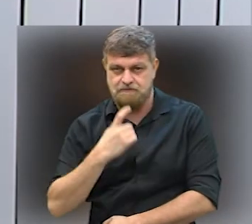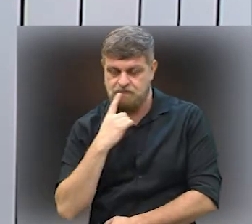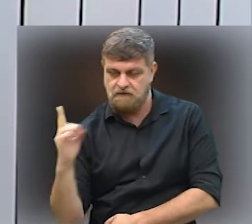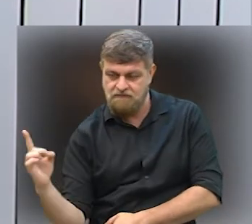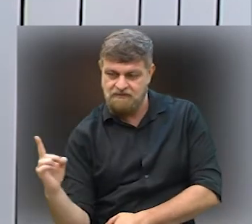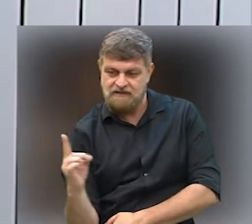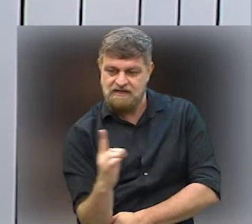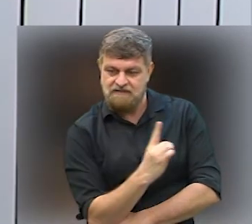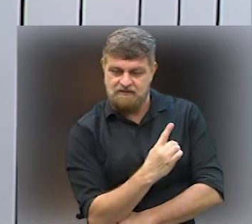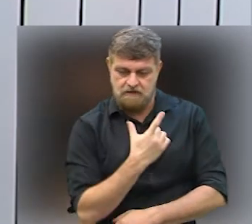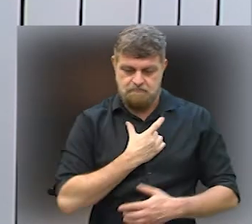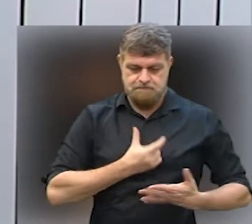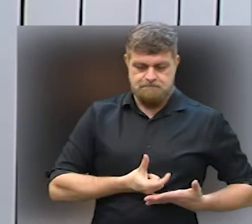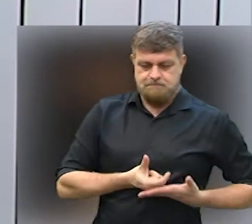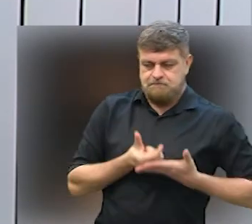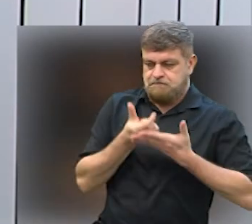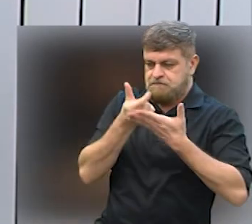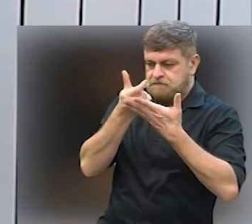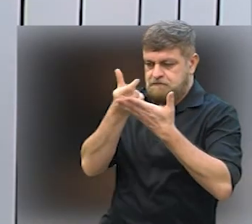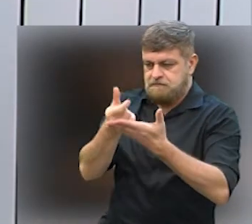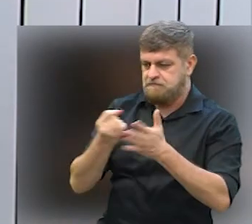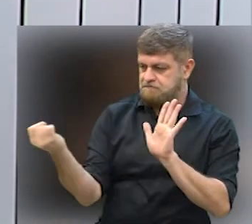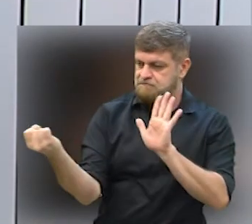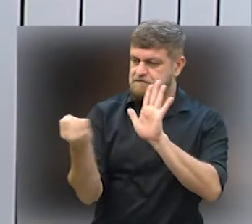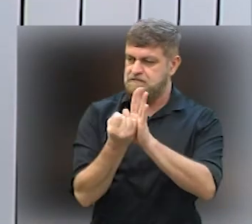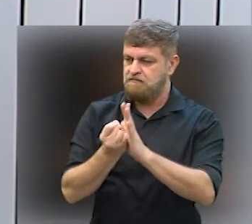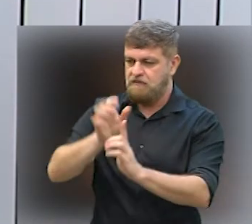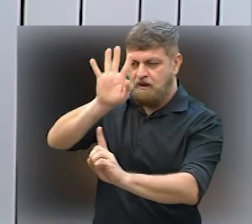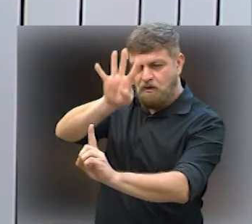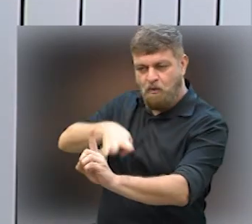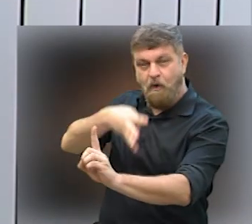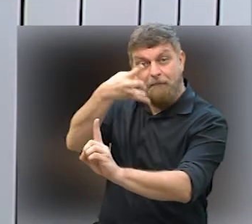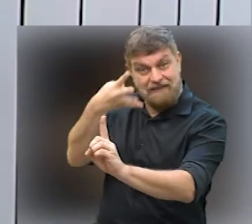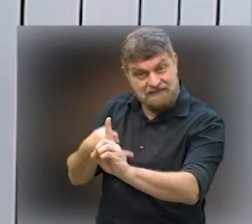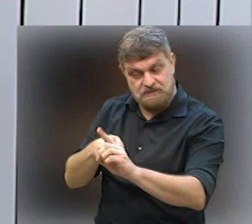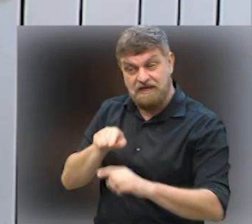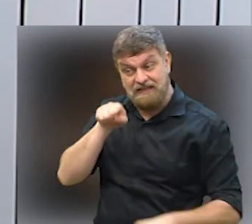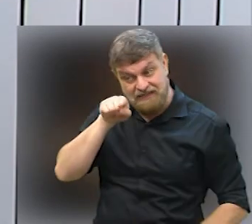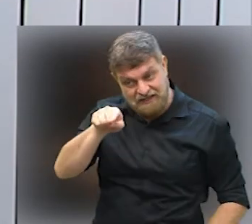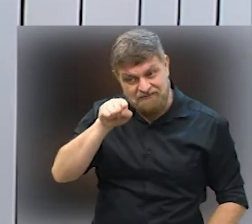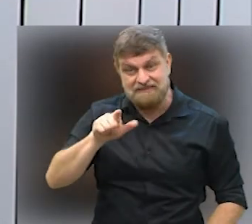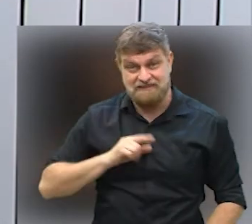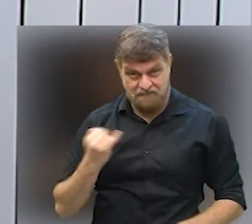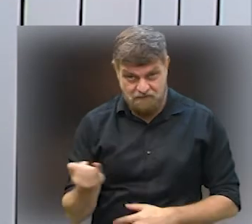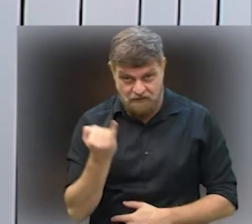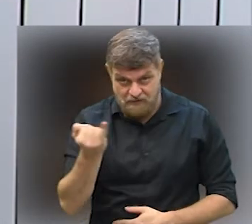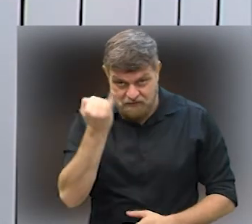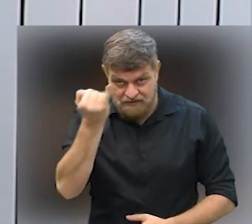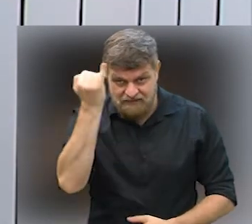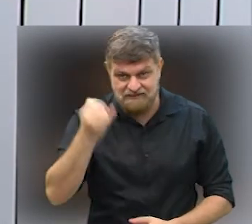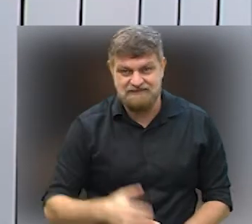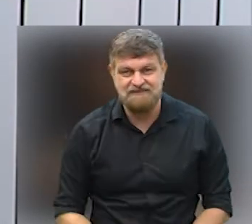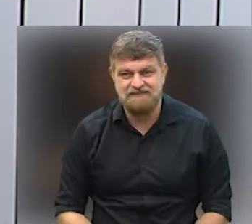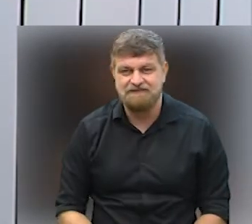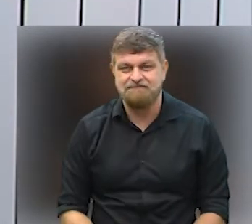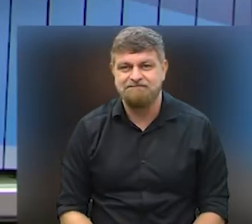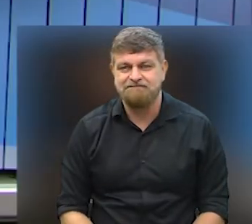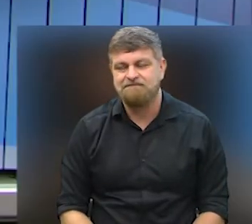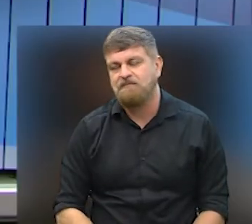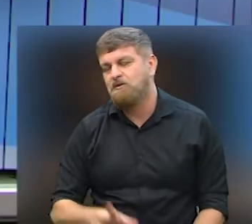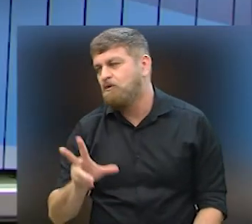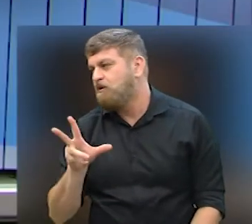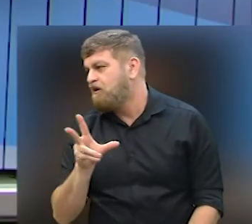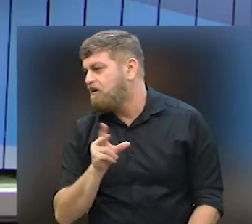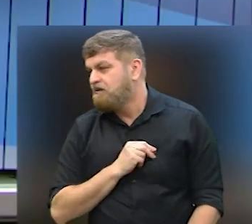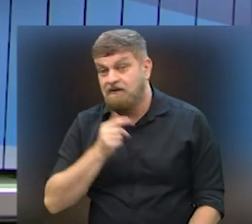Campinas, recebeu um brasão da cidade, foi homenageada. Que importância que isso tem para você também, Areta?